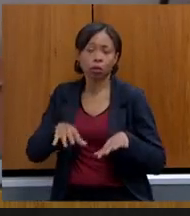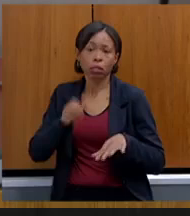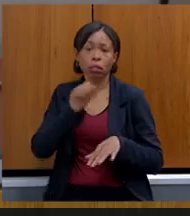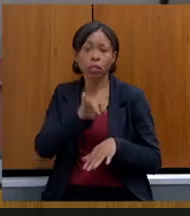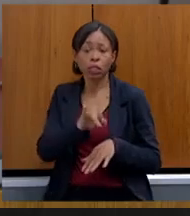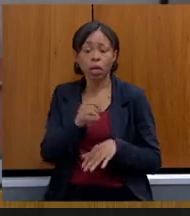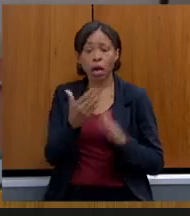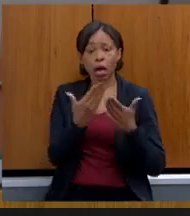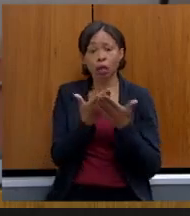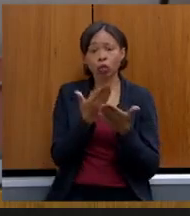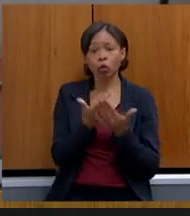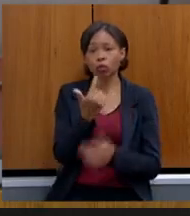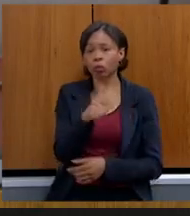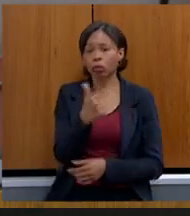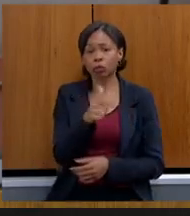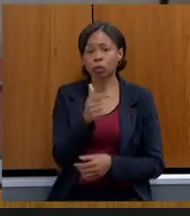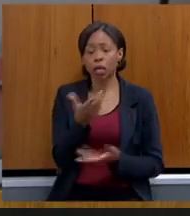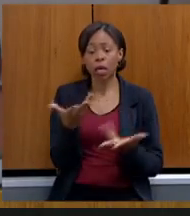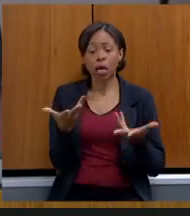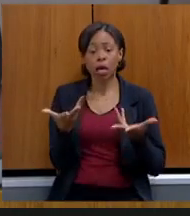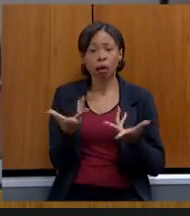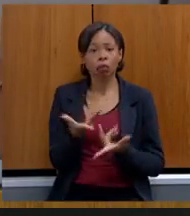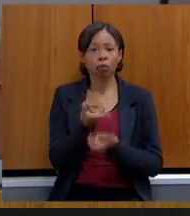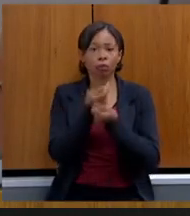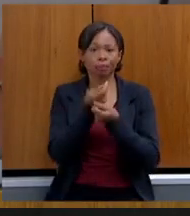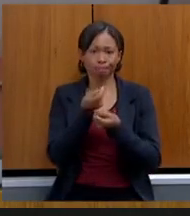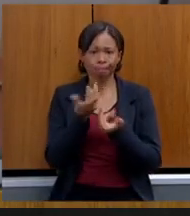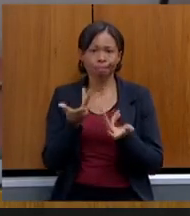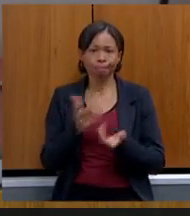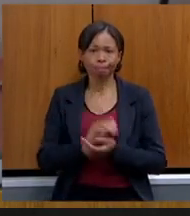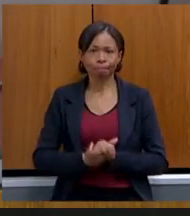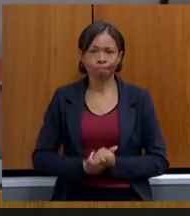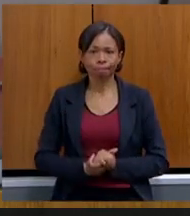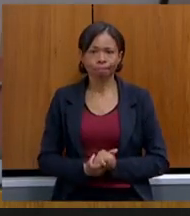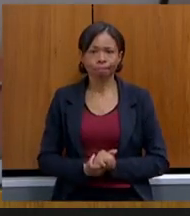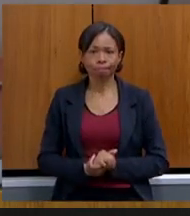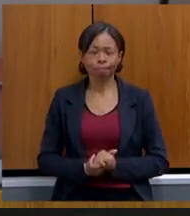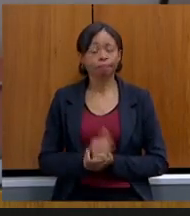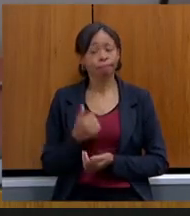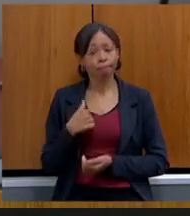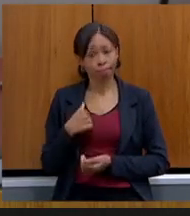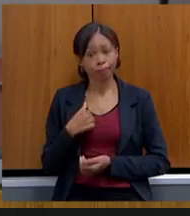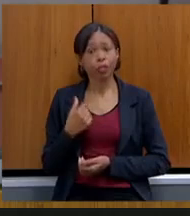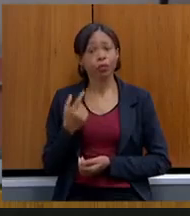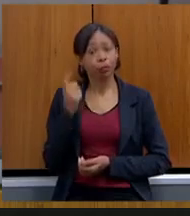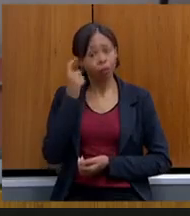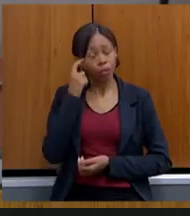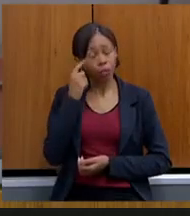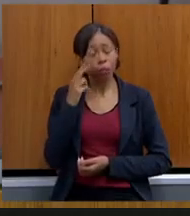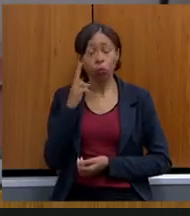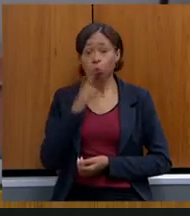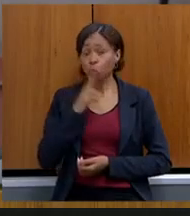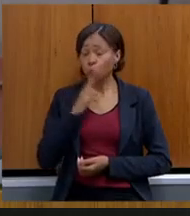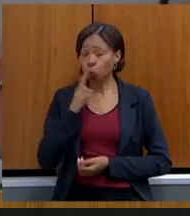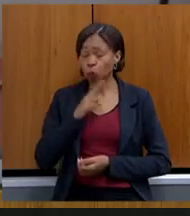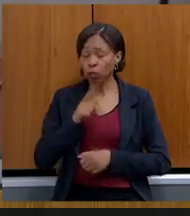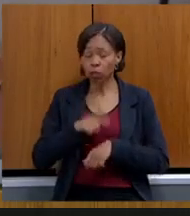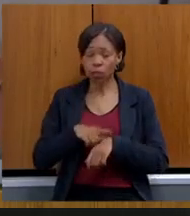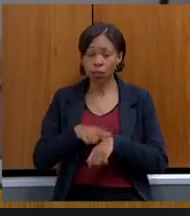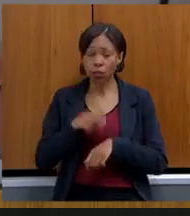uma educação de qualidade e eu não podia me furtar a urgência de